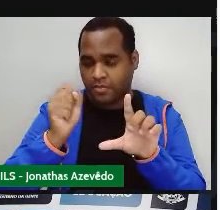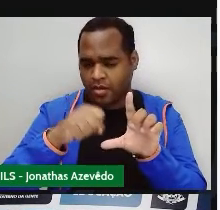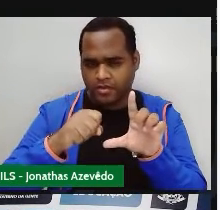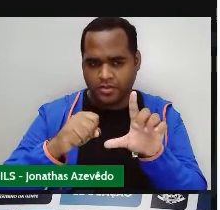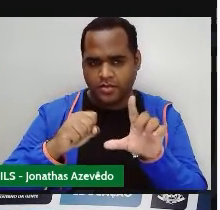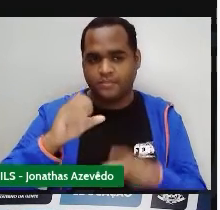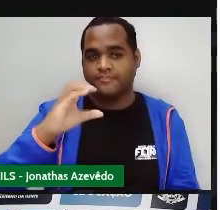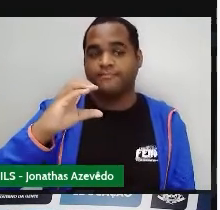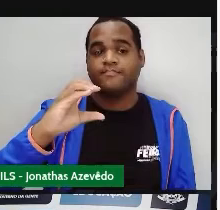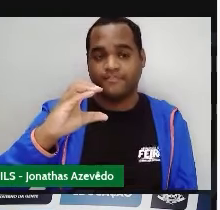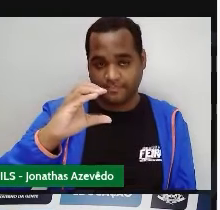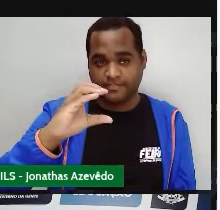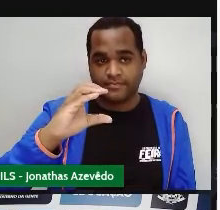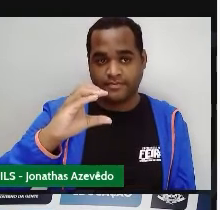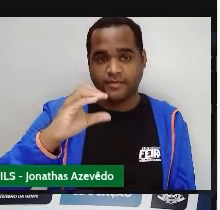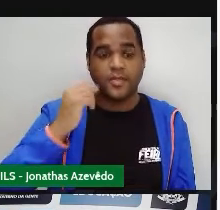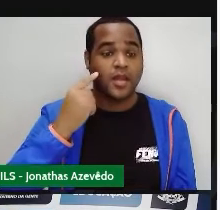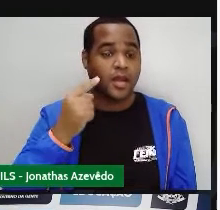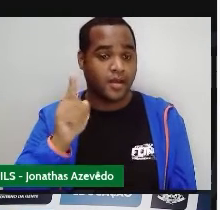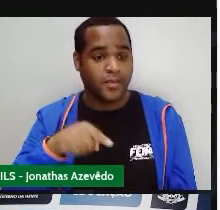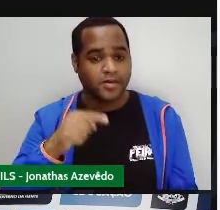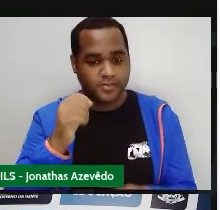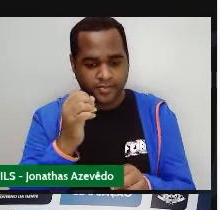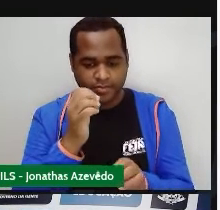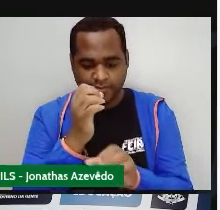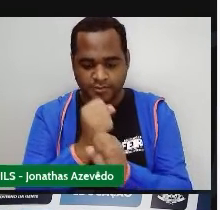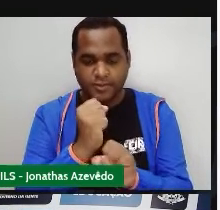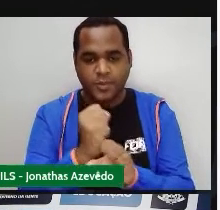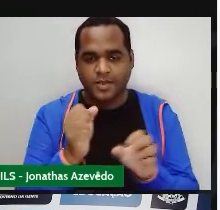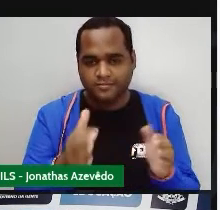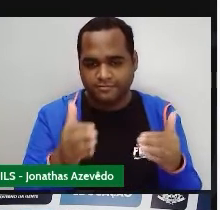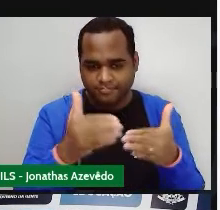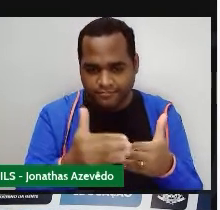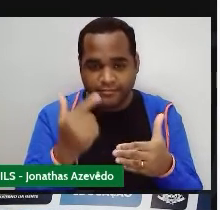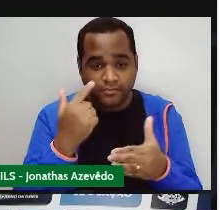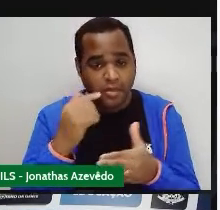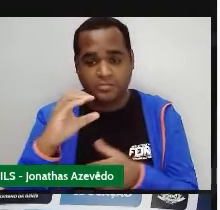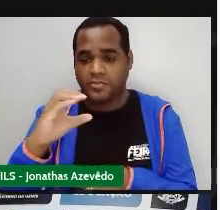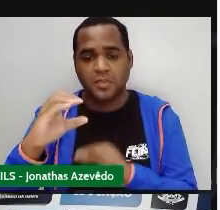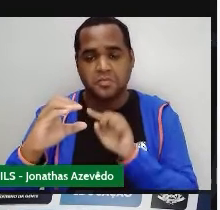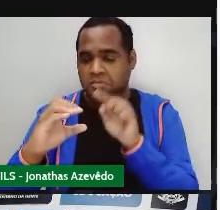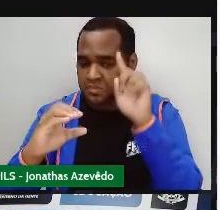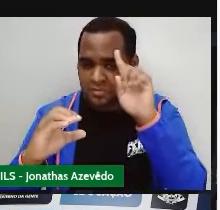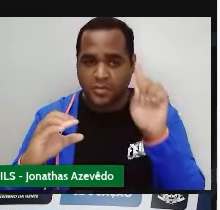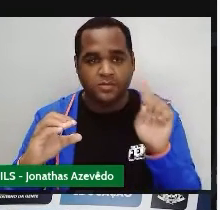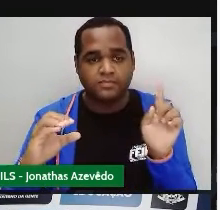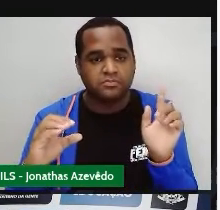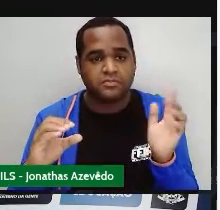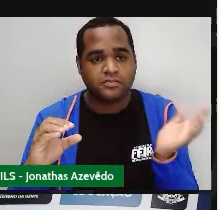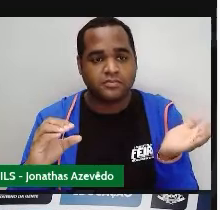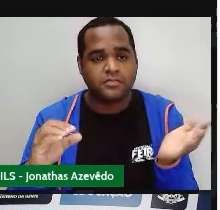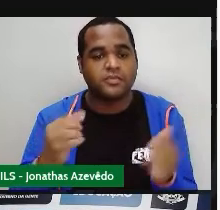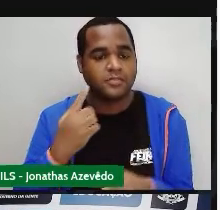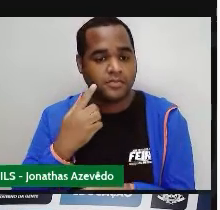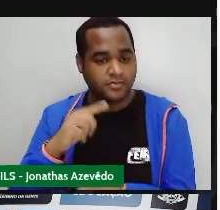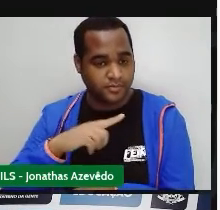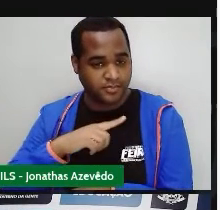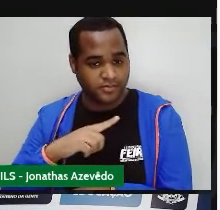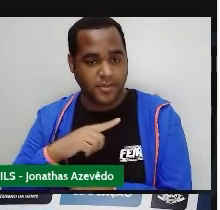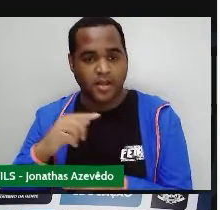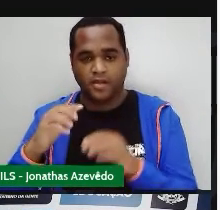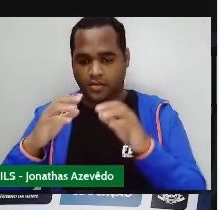A quantidade de cubos vai ser uma quantidade que eu tô chamando aí descer porque eu não sei quanto é a quantidade